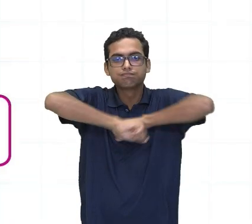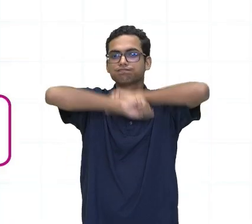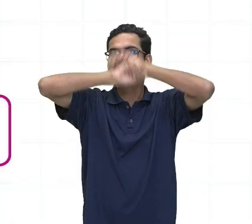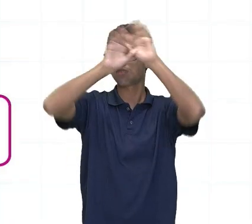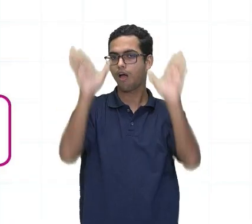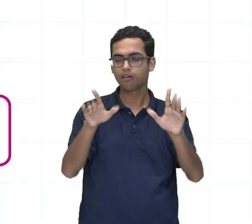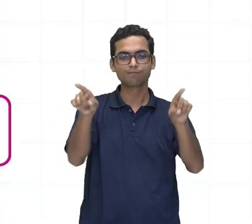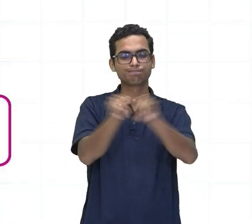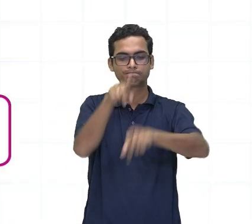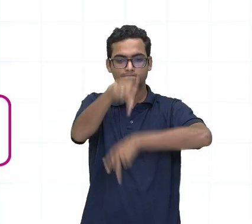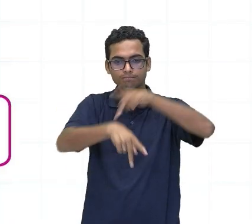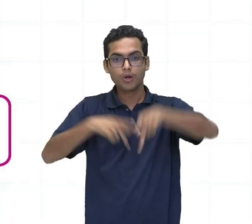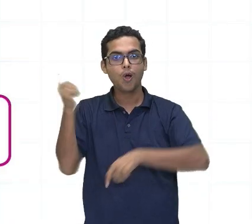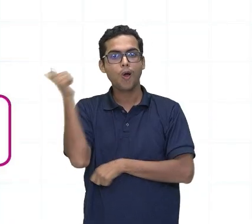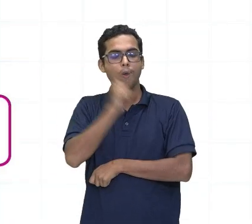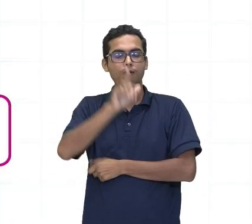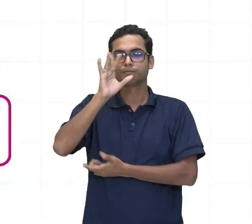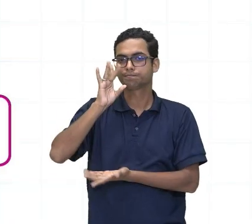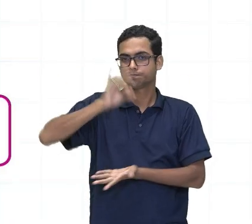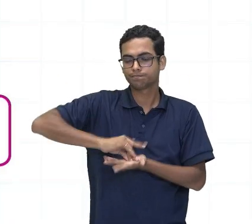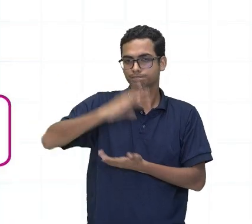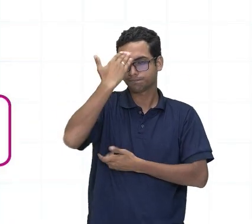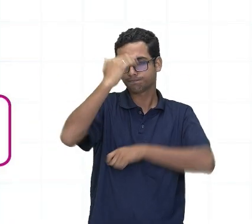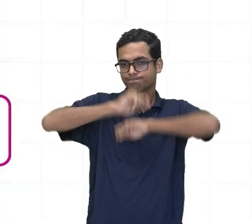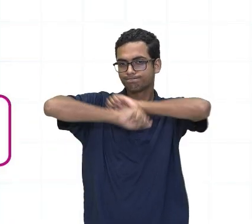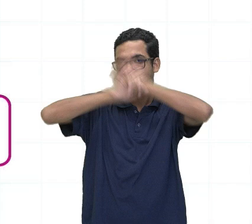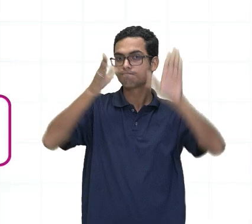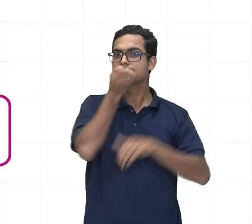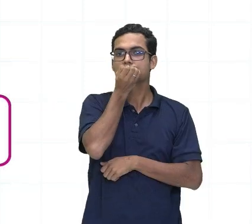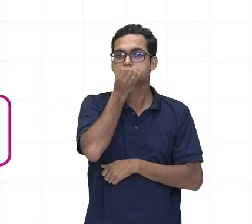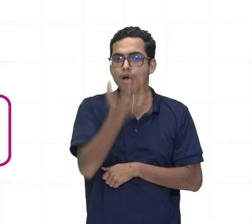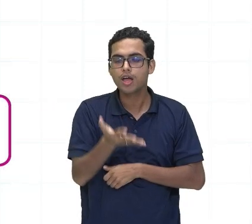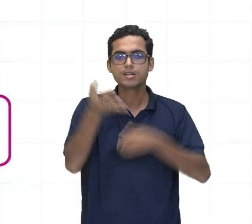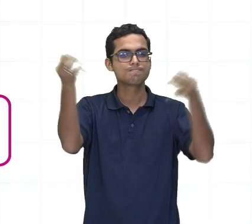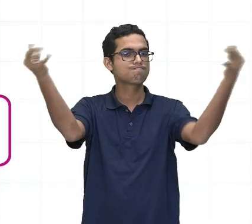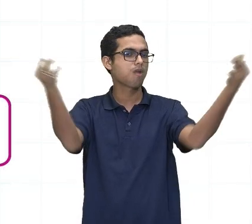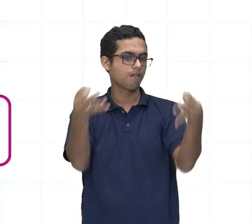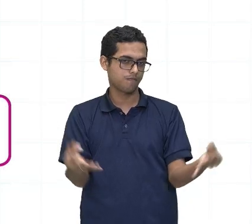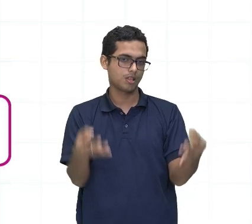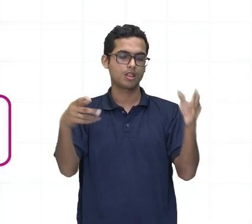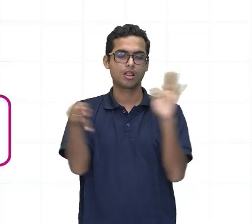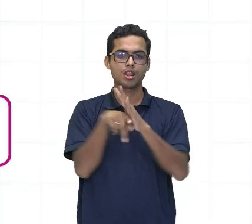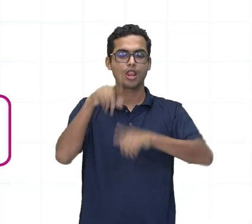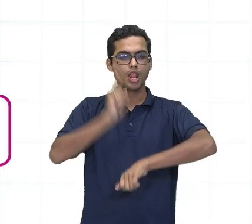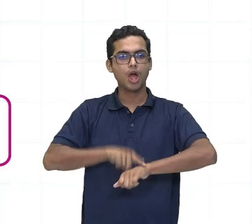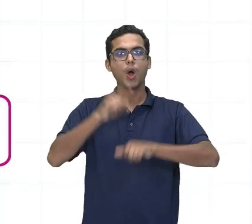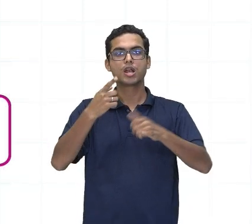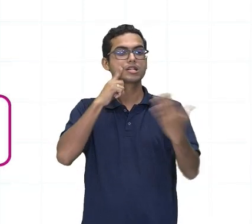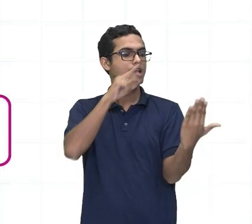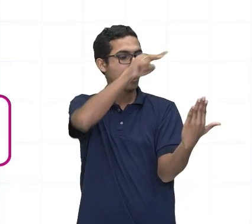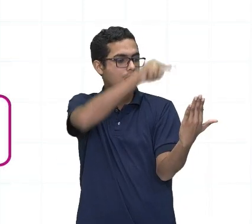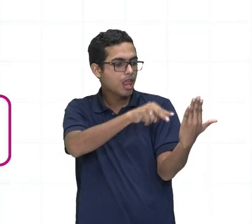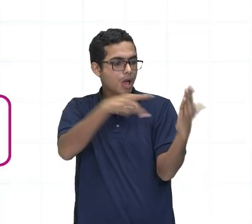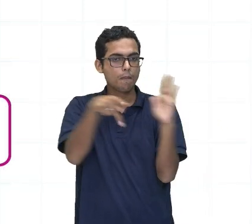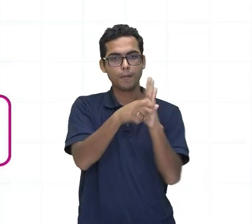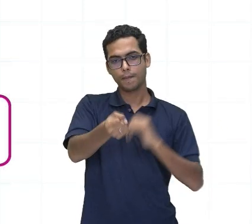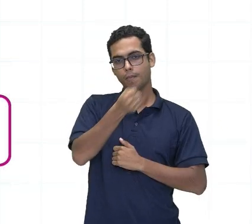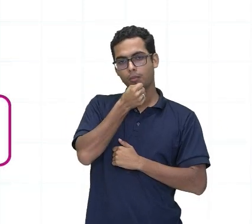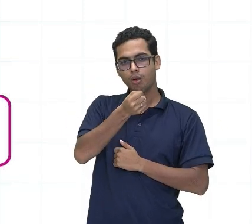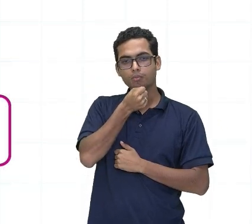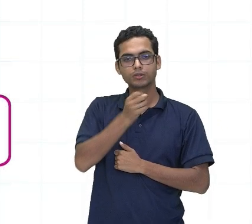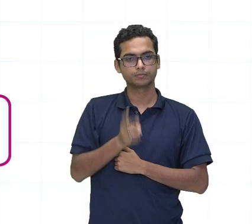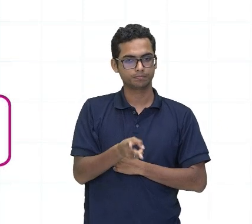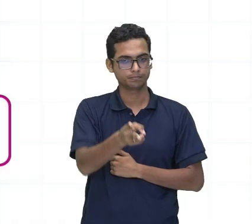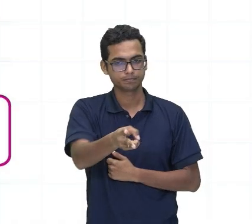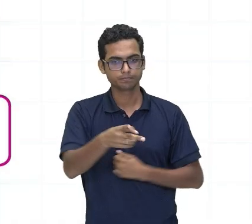as pessoas conseguem entender perfeitamente o que eu estou dizendo, certo? E aí o suporte, aonde